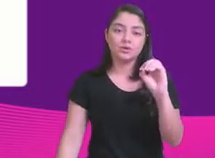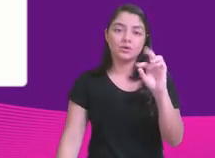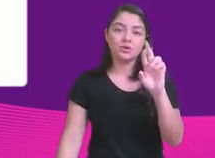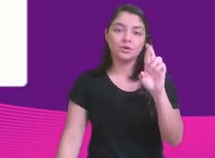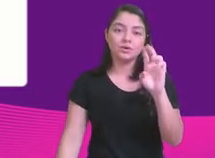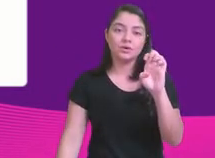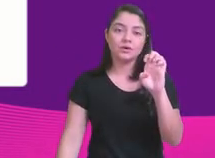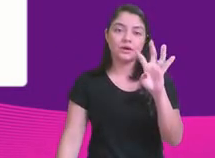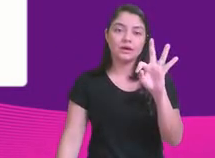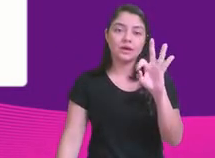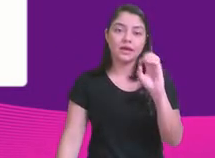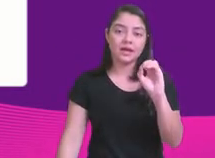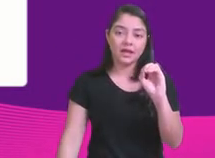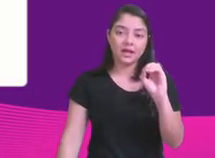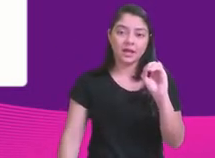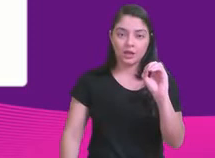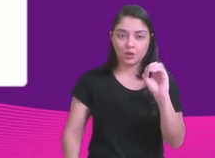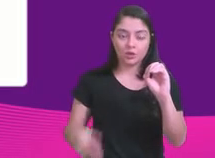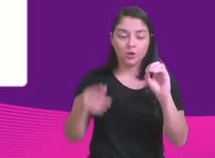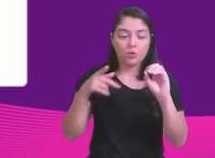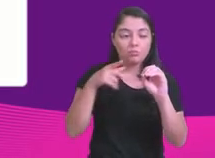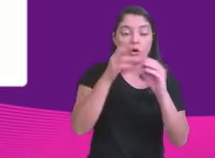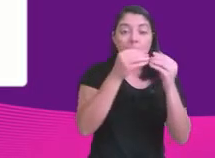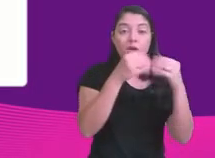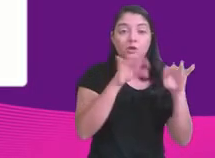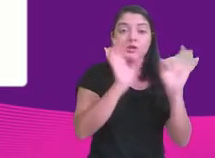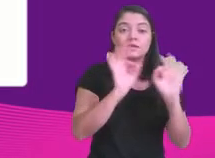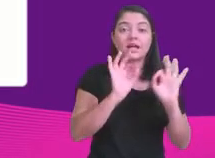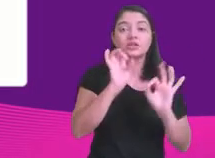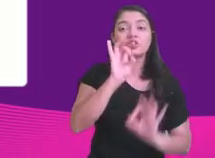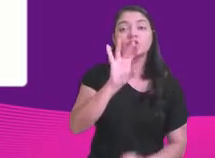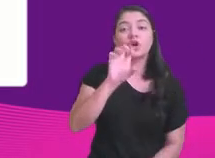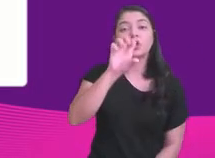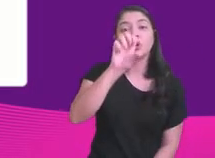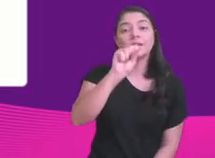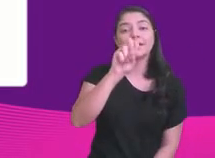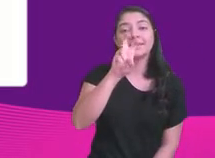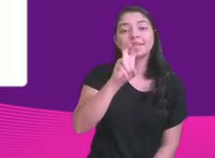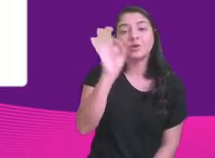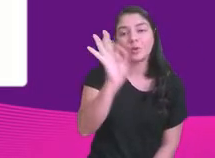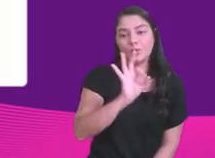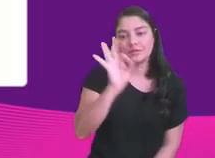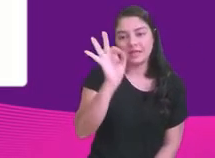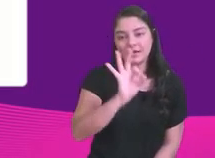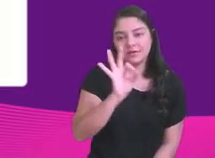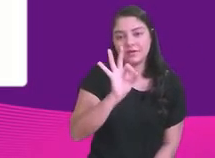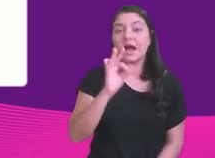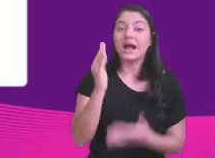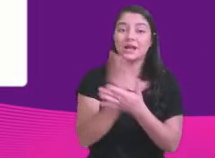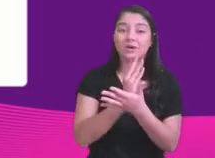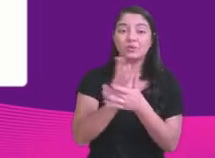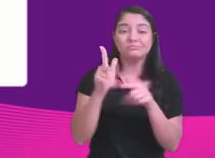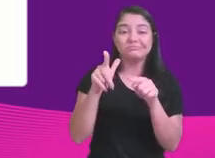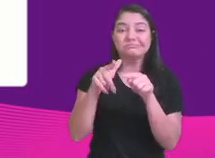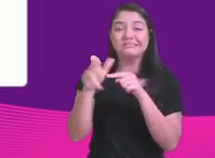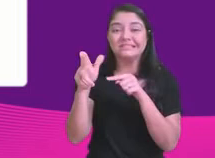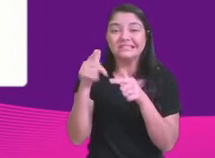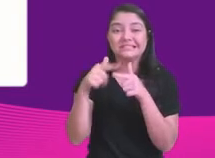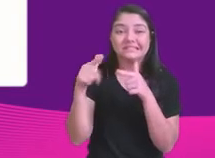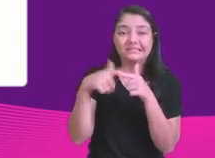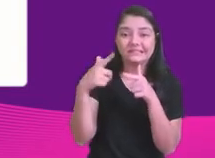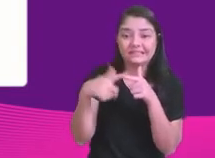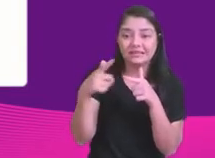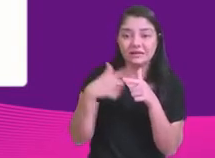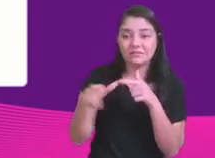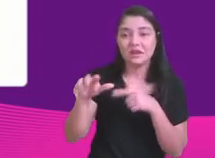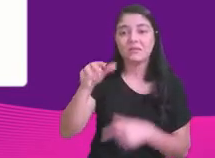casos, com defeitos menores em 11% e com defeitos maiores em 4%. Ressecção